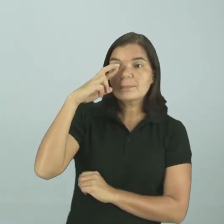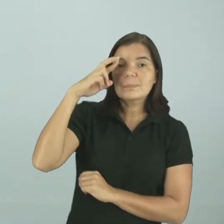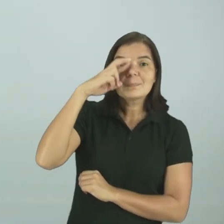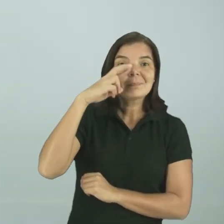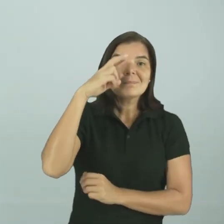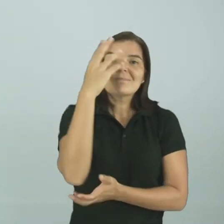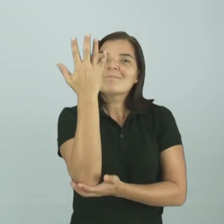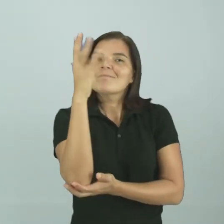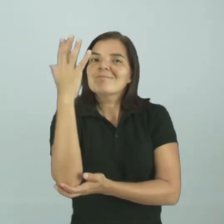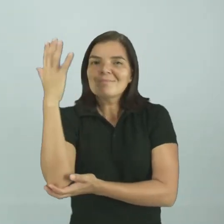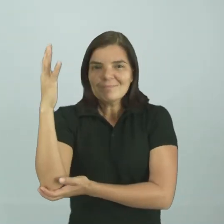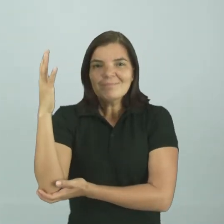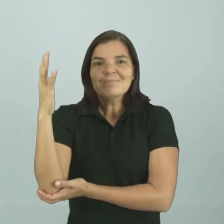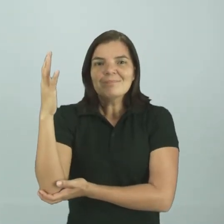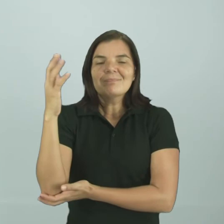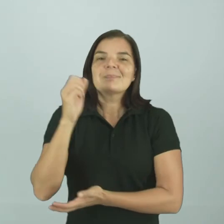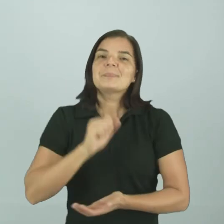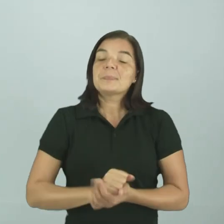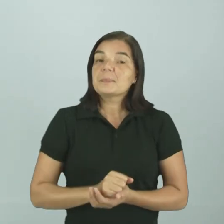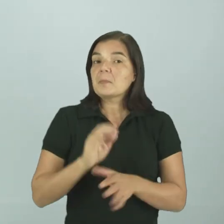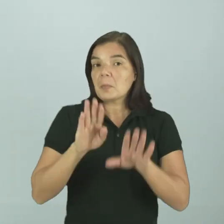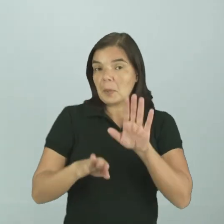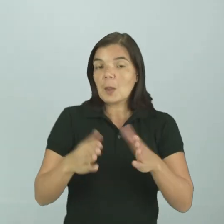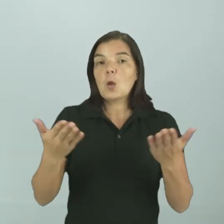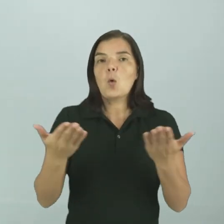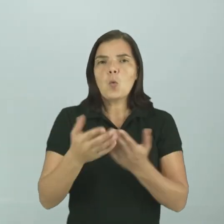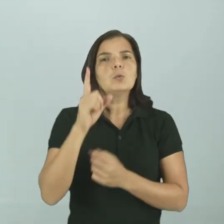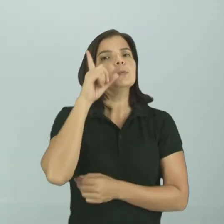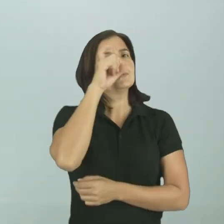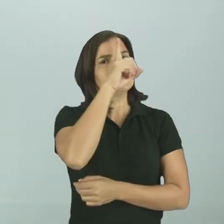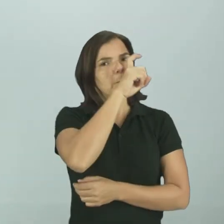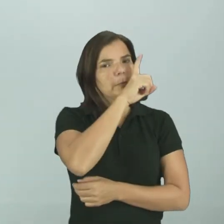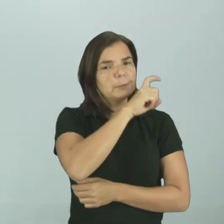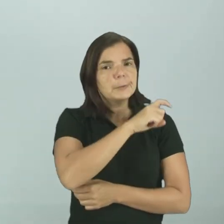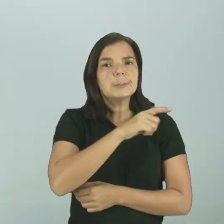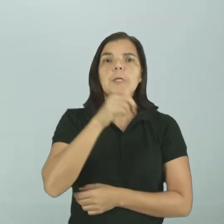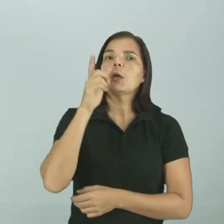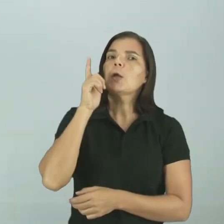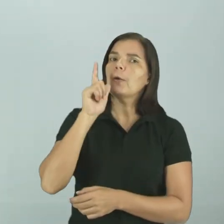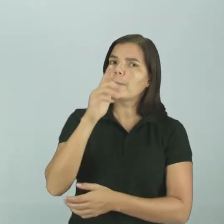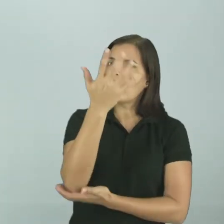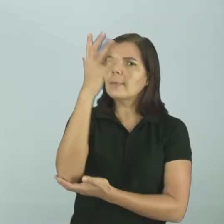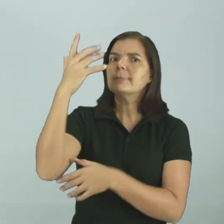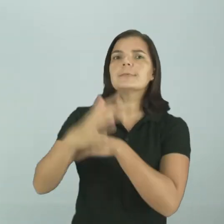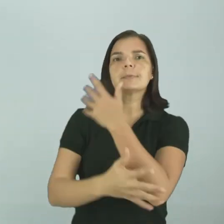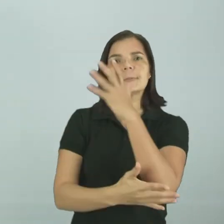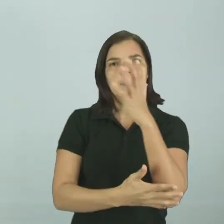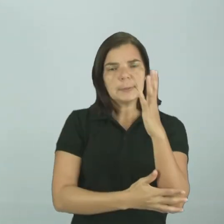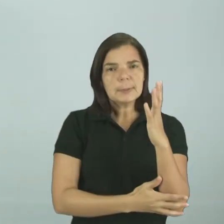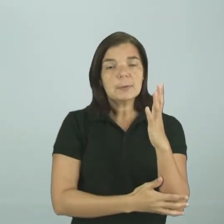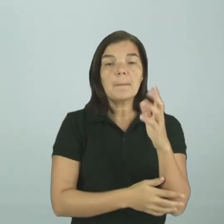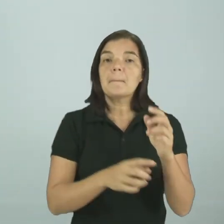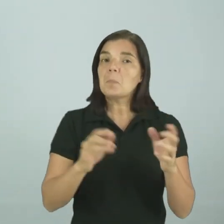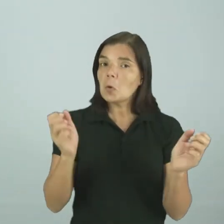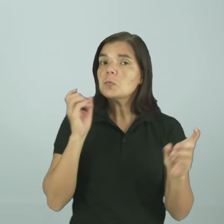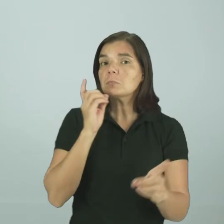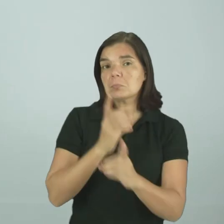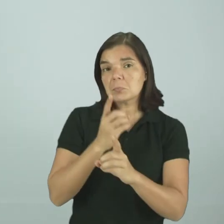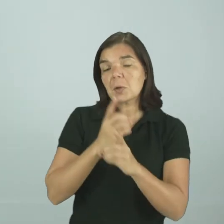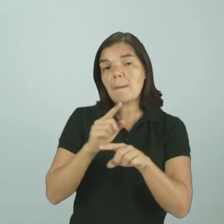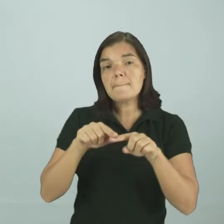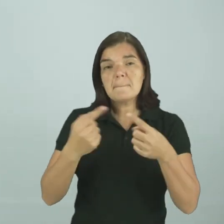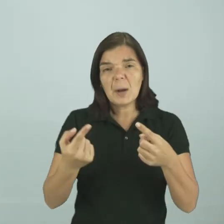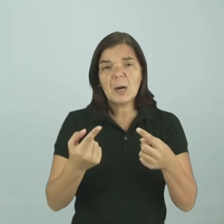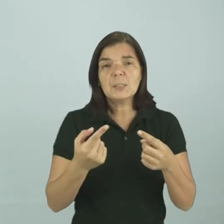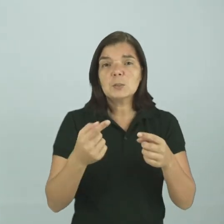natureza nativa de fato. Porque às vezes hoje é difícil você encontrar a natureza in natura, né? Pode até encontrar, mas você